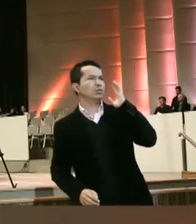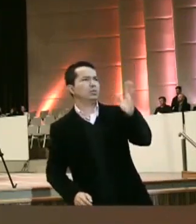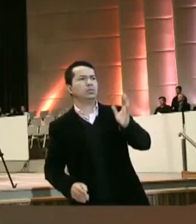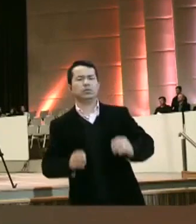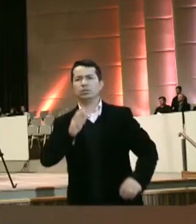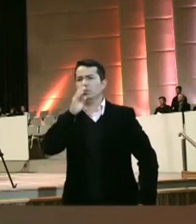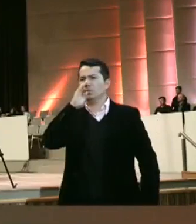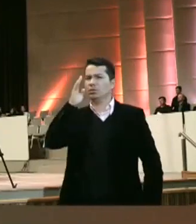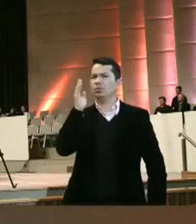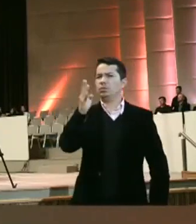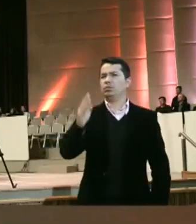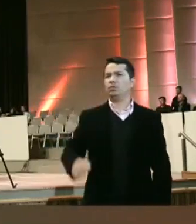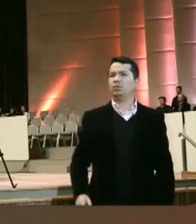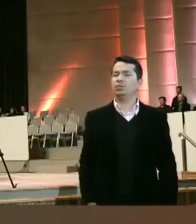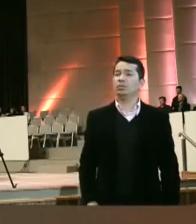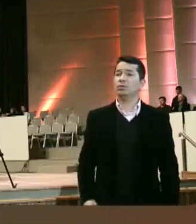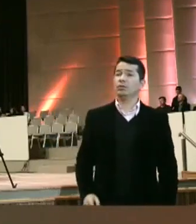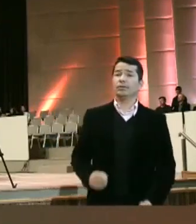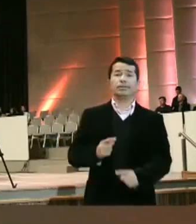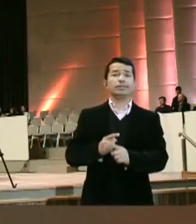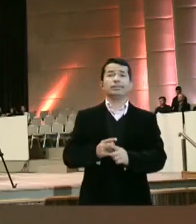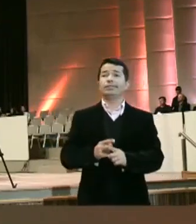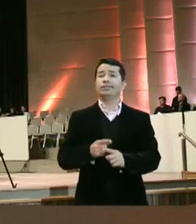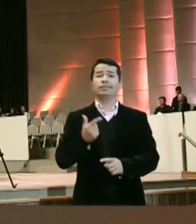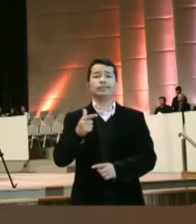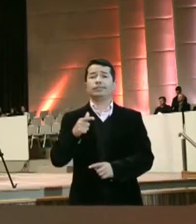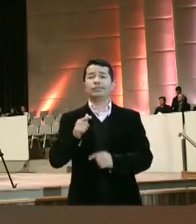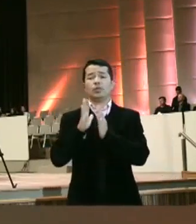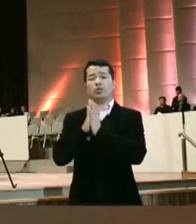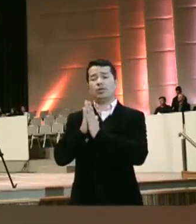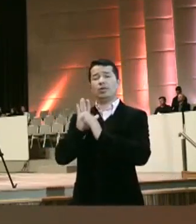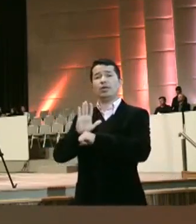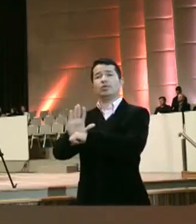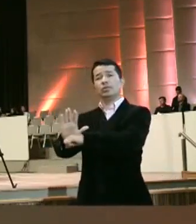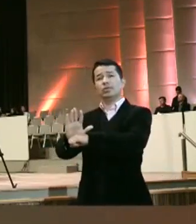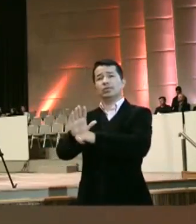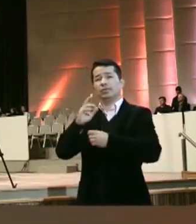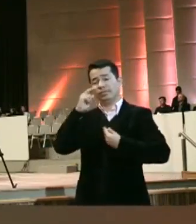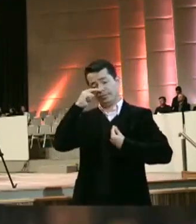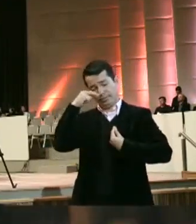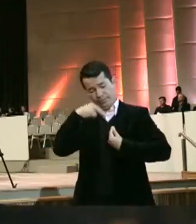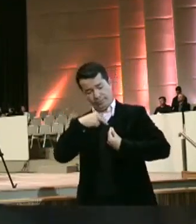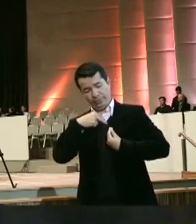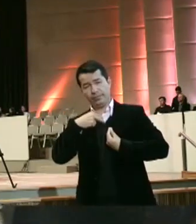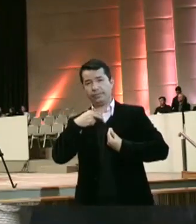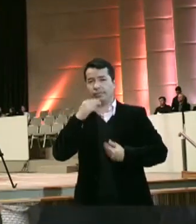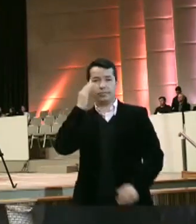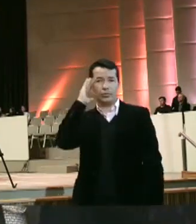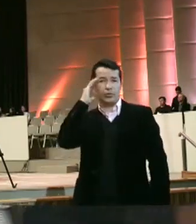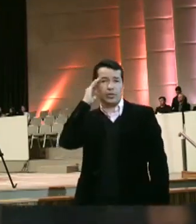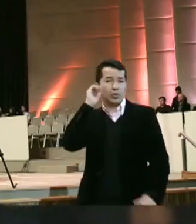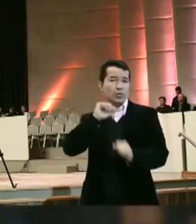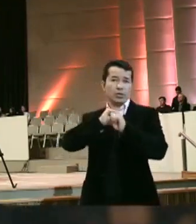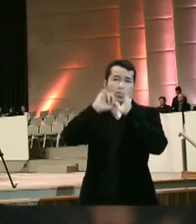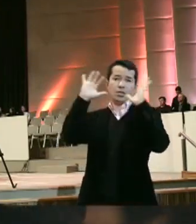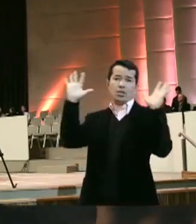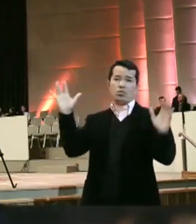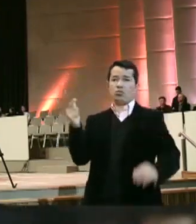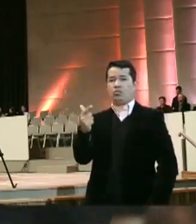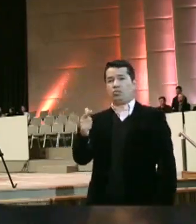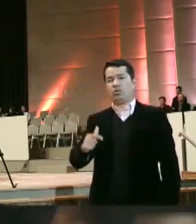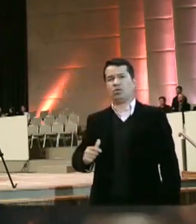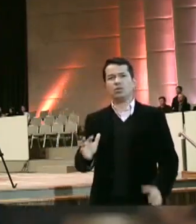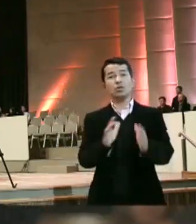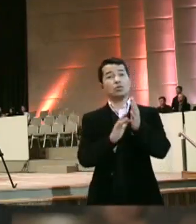enxergar aquilo que eles precisavam na sua vida. E Jesus estava fazendo uma comparação e dizia assim: olha,